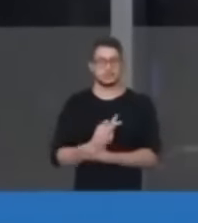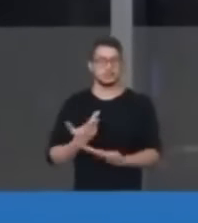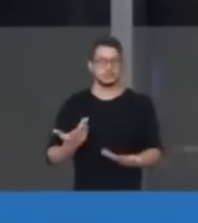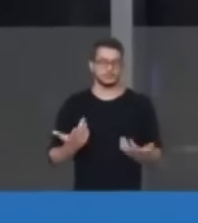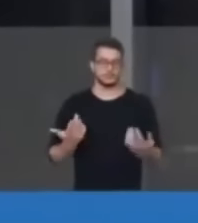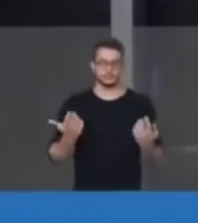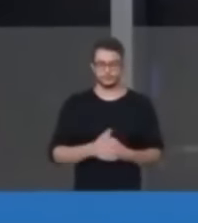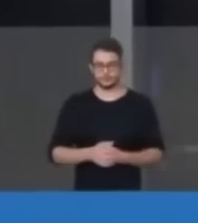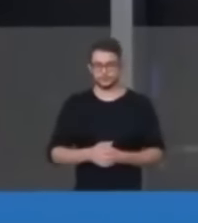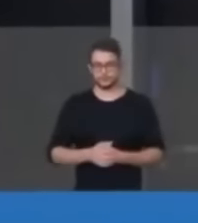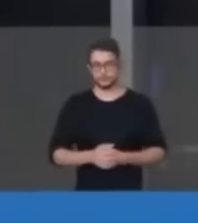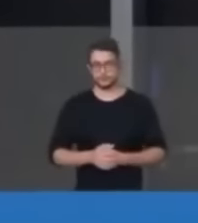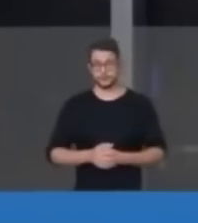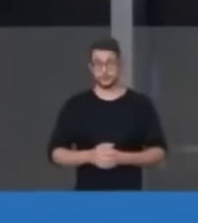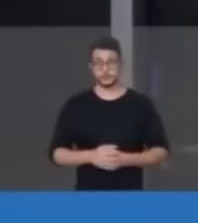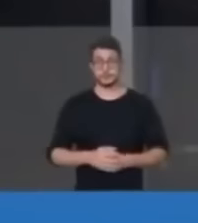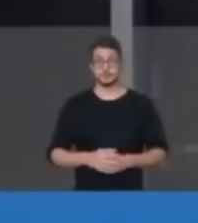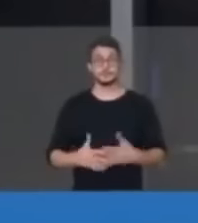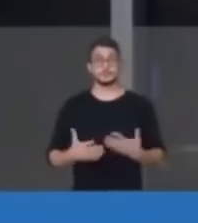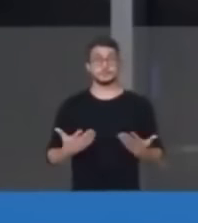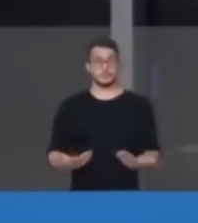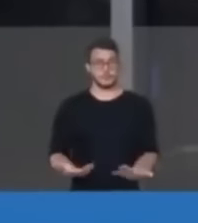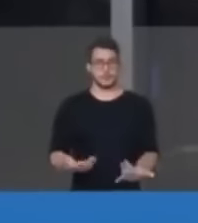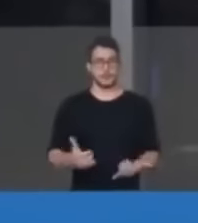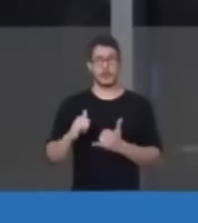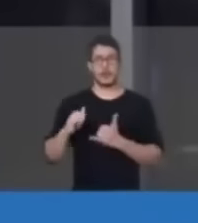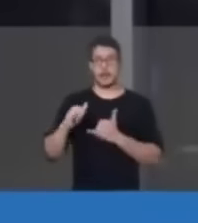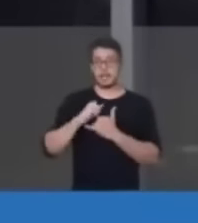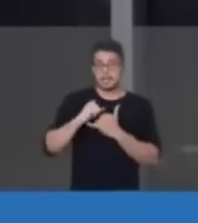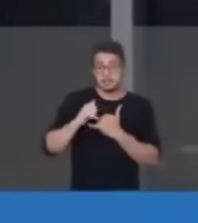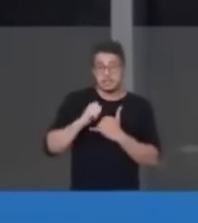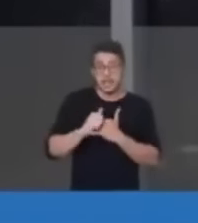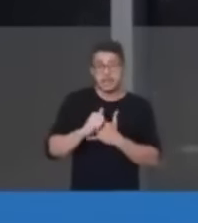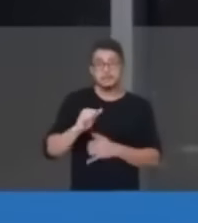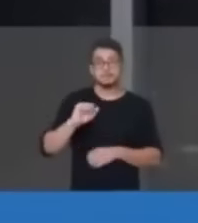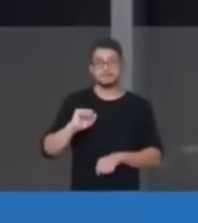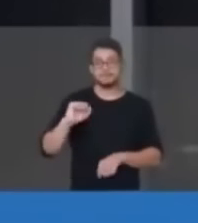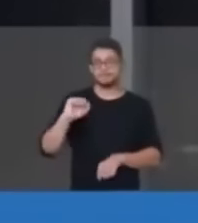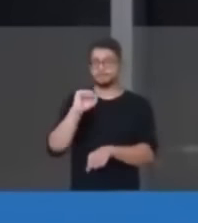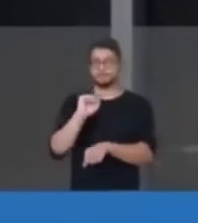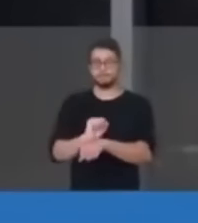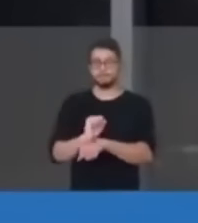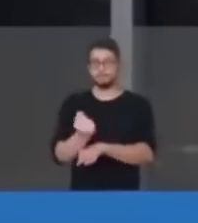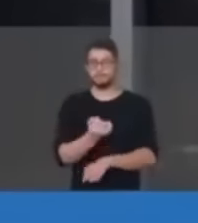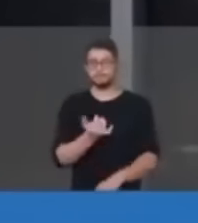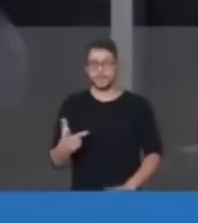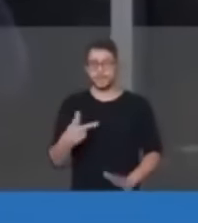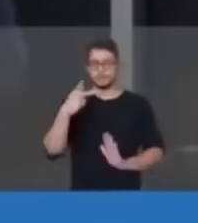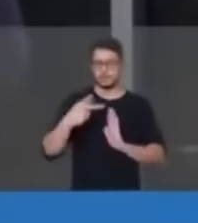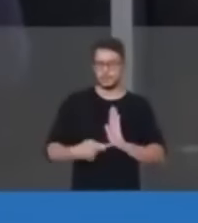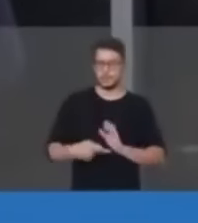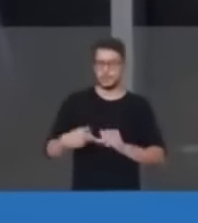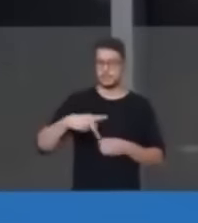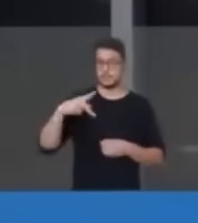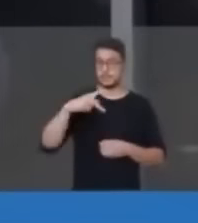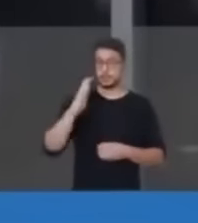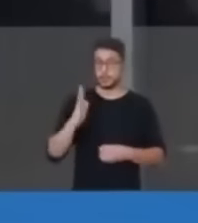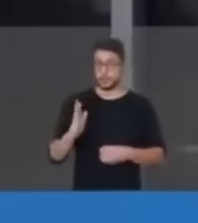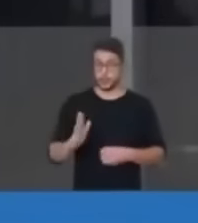país E ao povo brasileiro uma operação que levou à paralisação de vários projetos da Petrobras que levou à